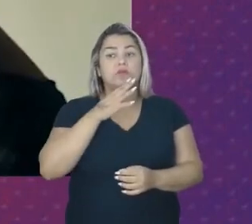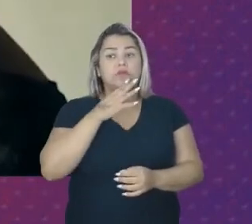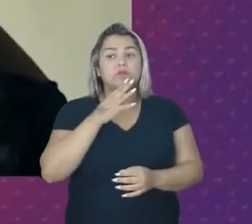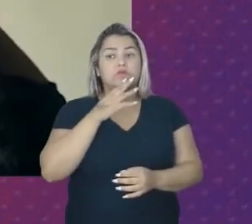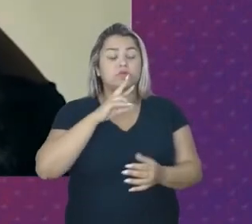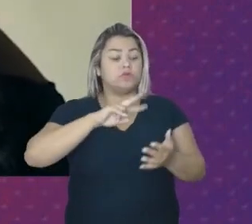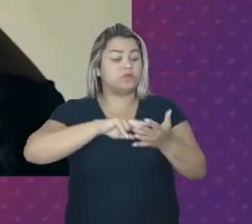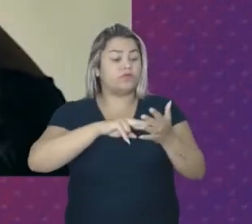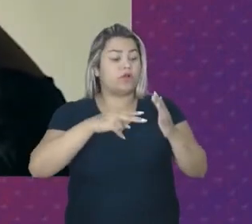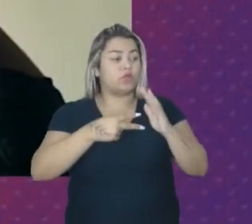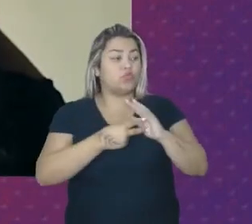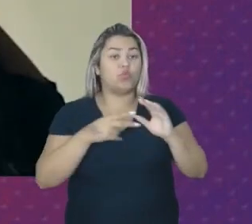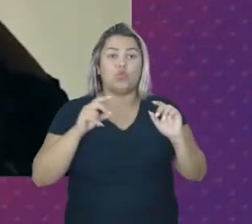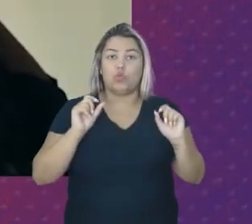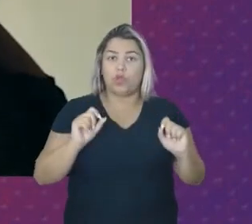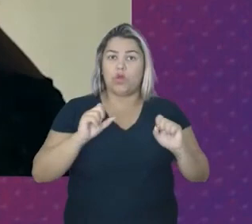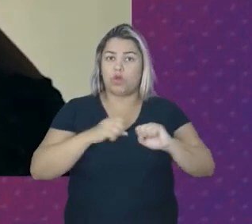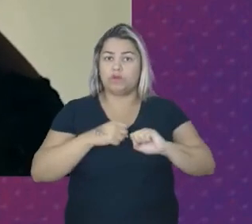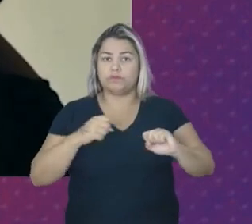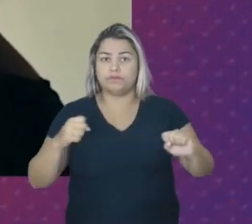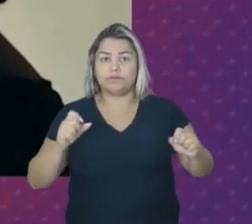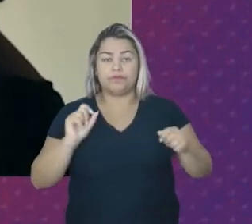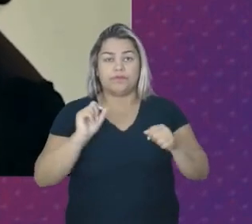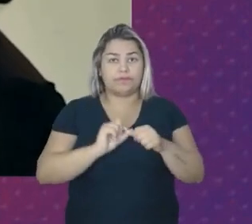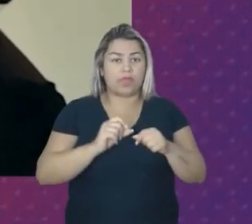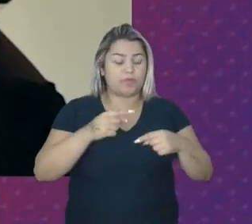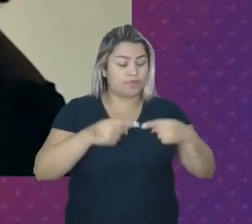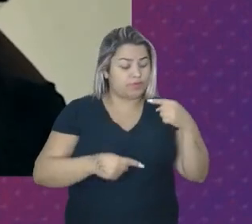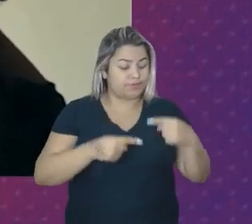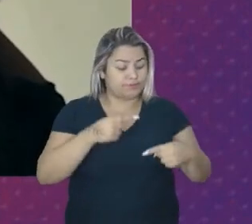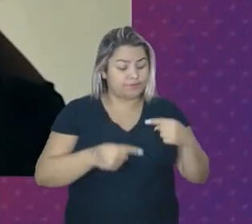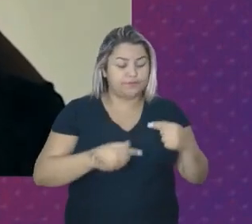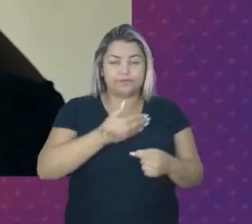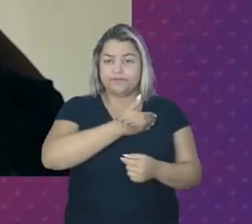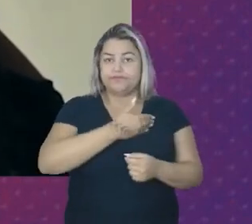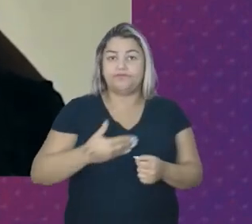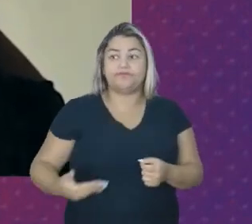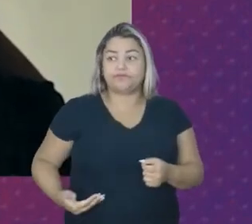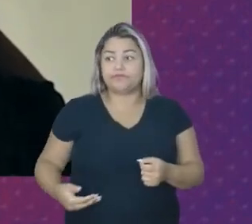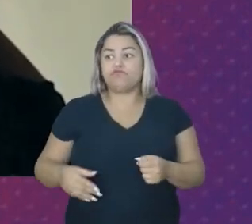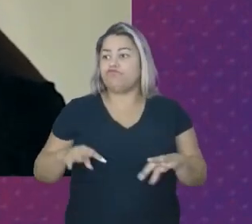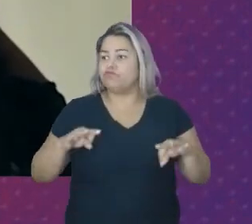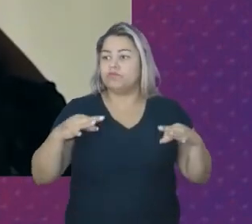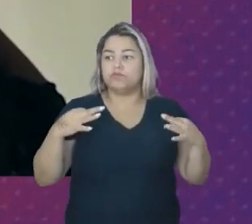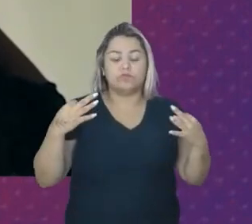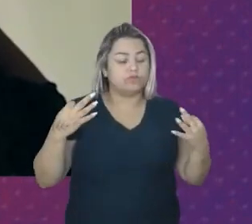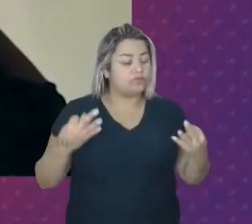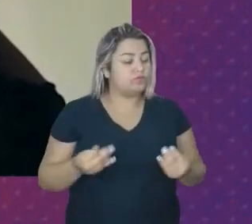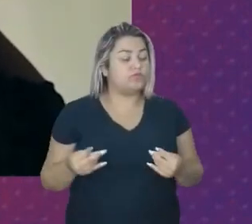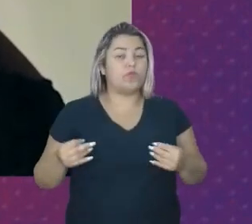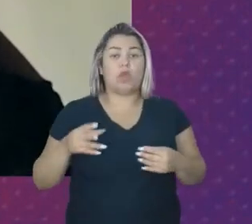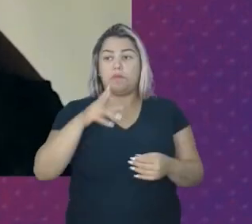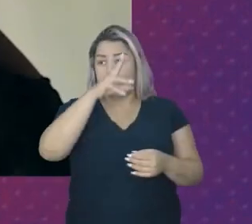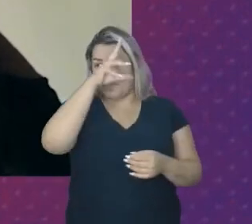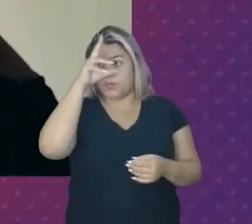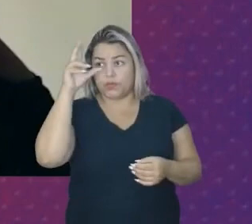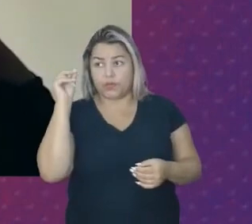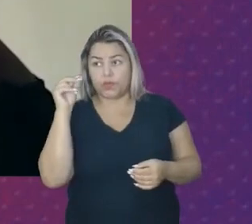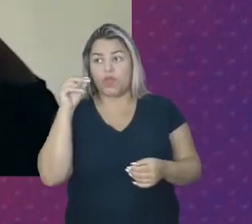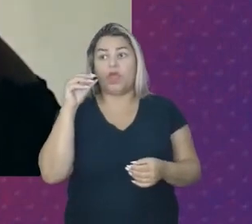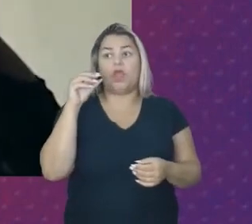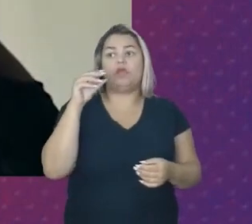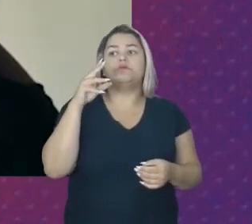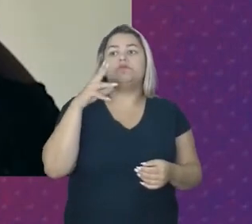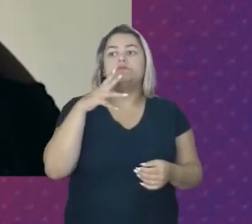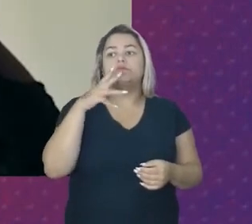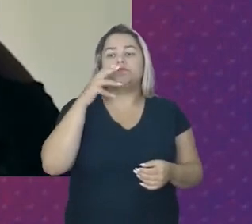fato quais são os grandes feitos das políticas públicas dos governos dos nossos presidentes Lula e Dilma, pergunte a uma